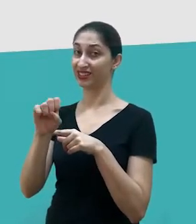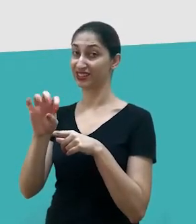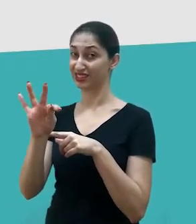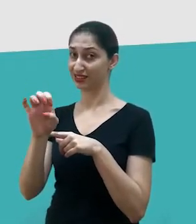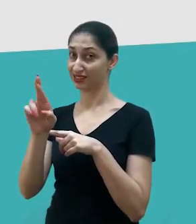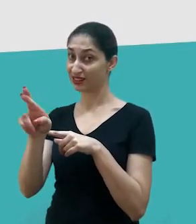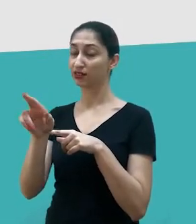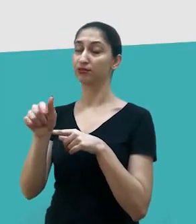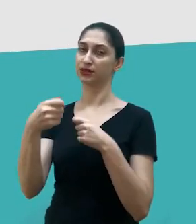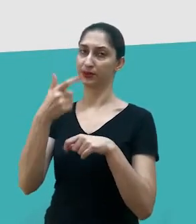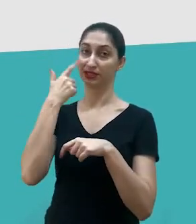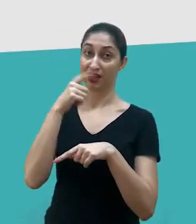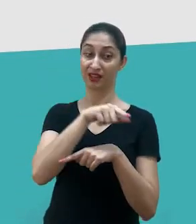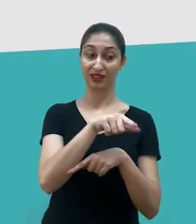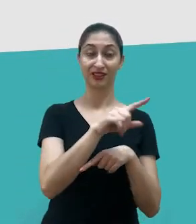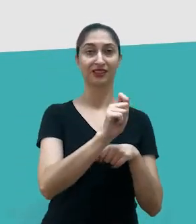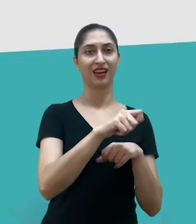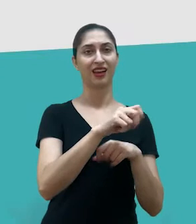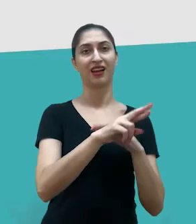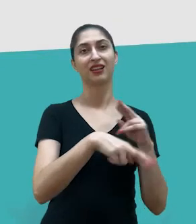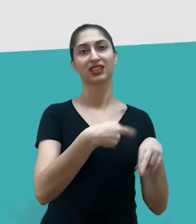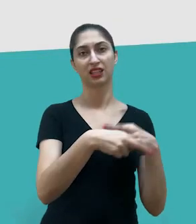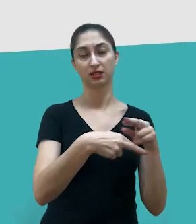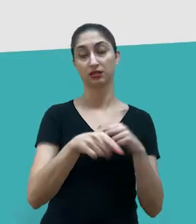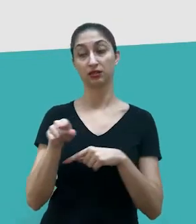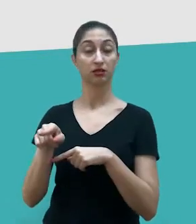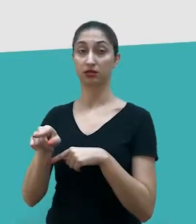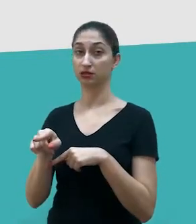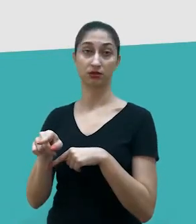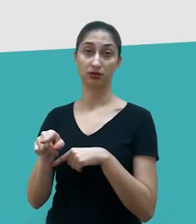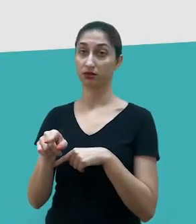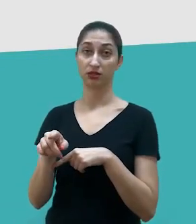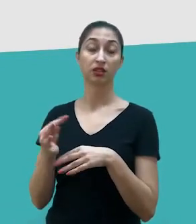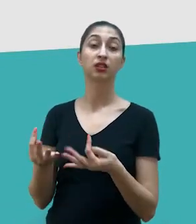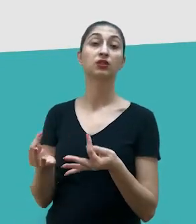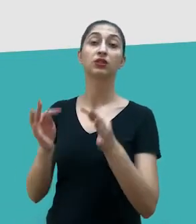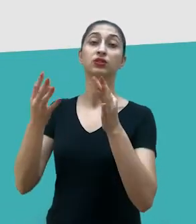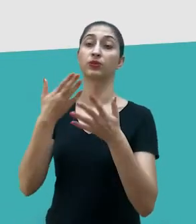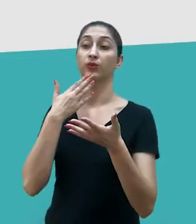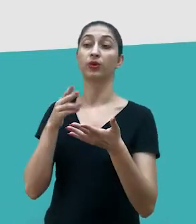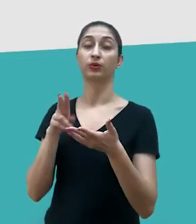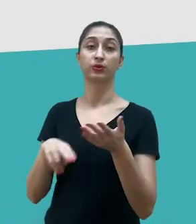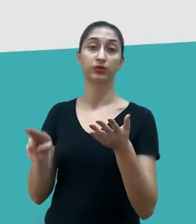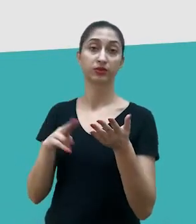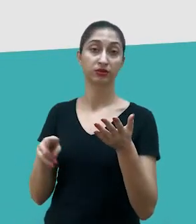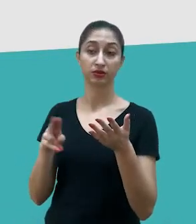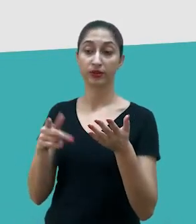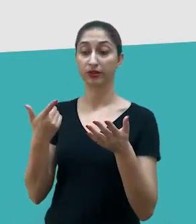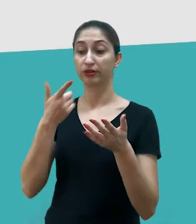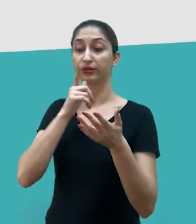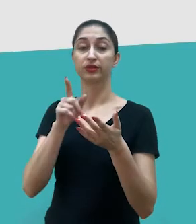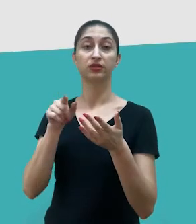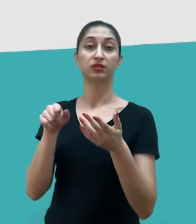ser reciclado, melhor ainda. O poliéster, qual é a tecnologia para que eu traga